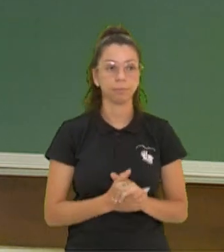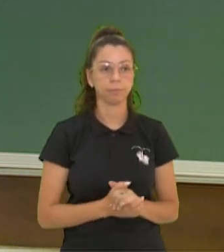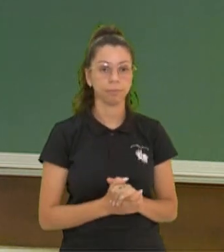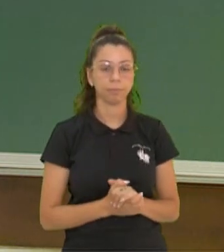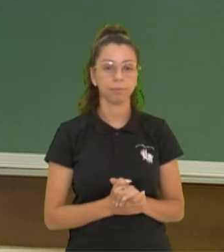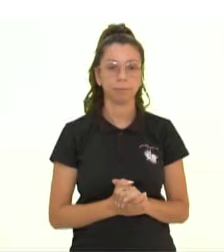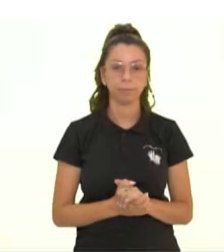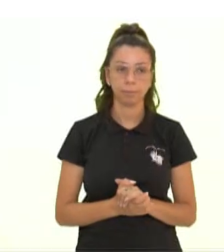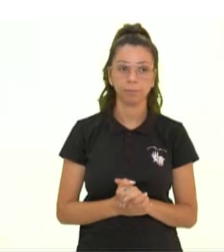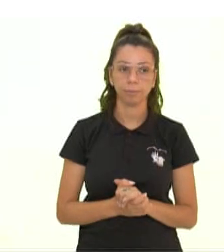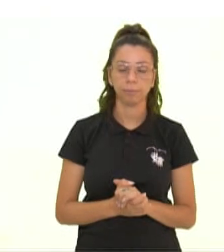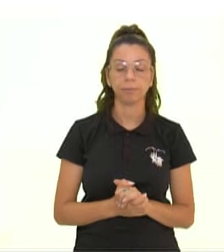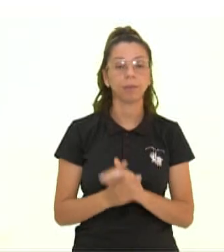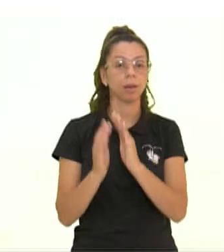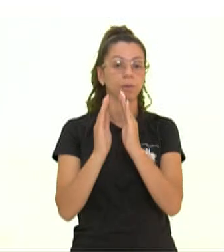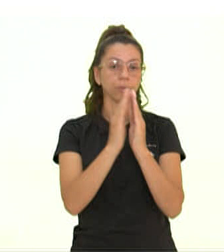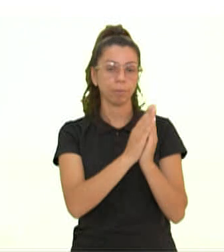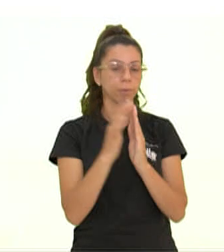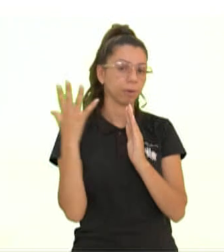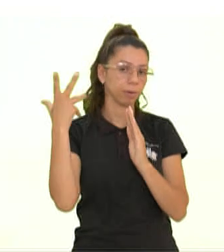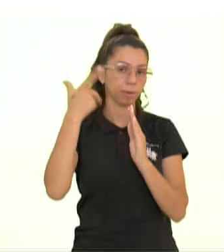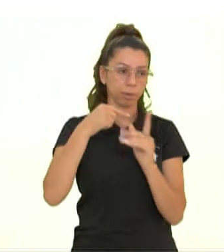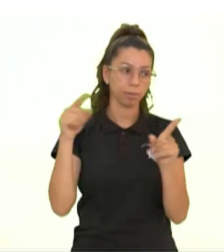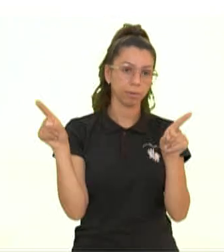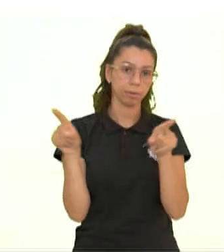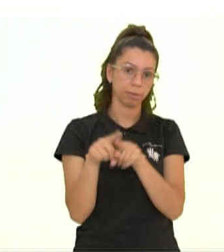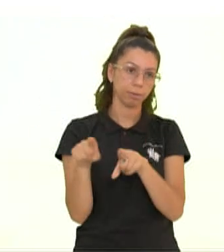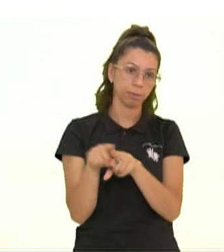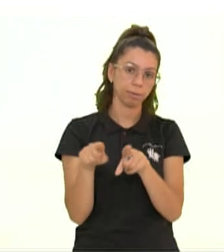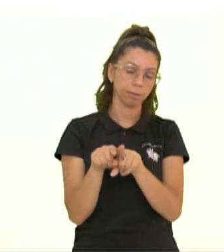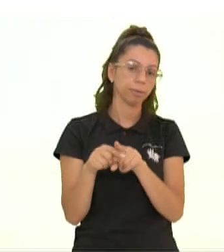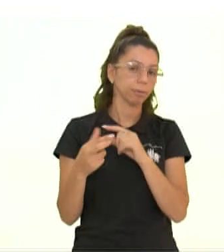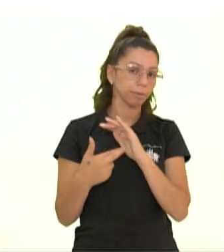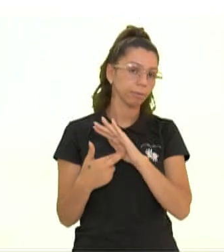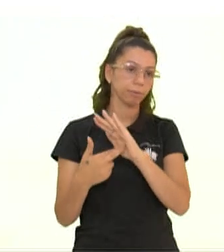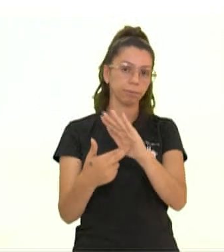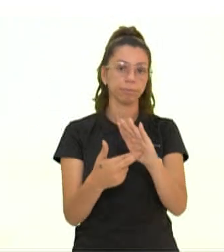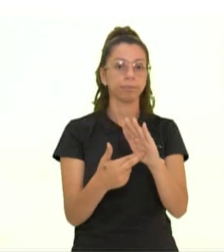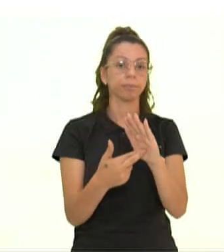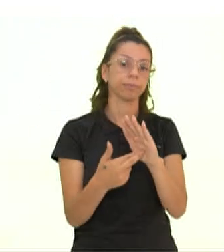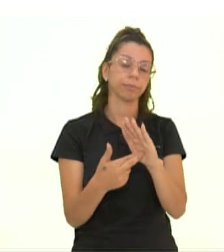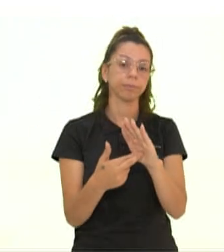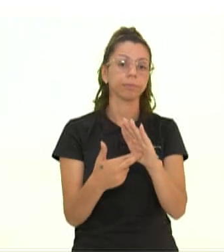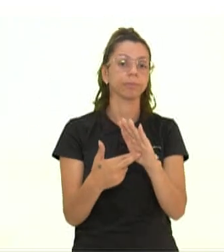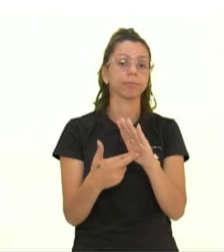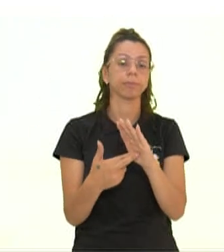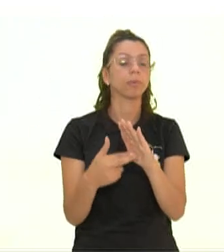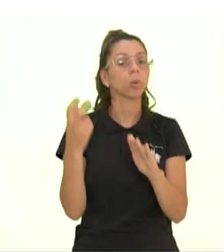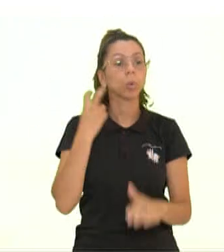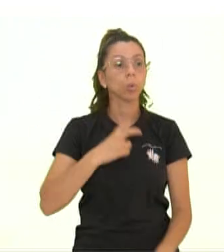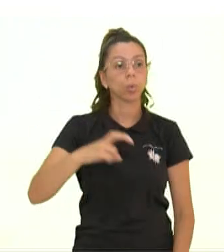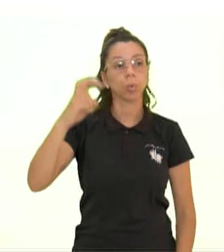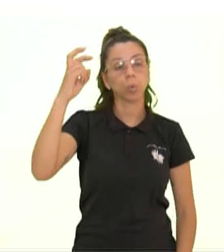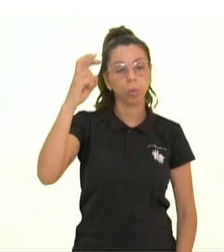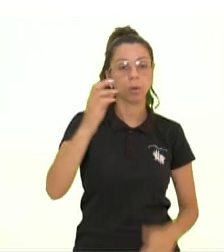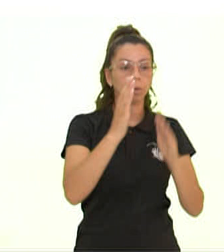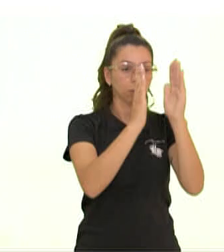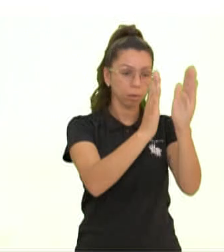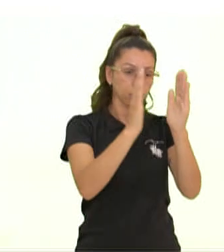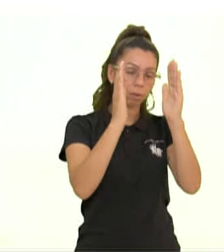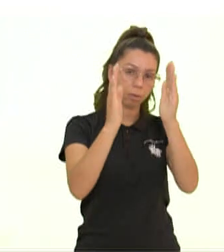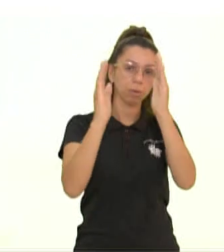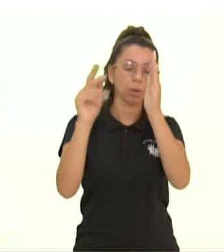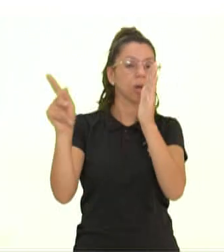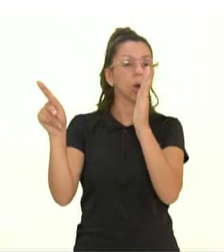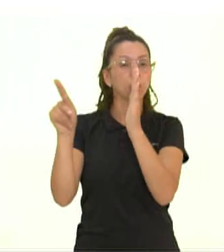Essas bonecas aqui, lindas também de Abayomi, representando também, né, o sincretismo cultural, porque representa os